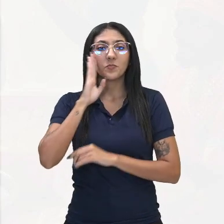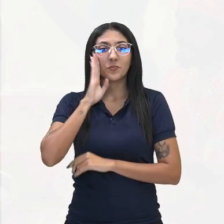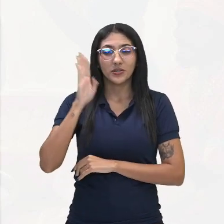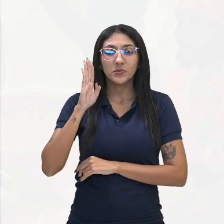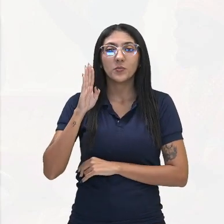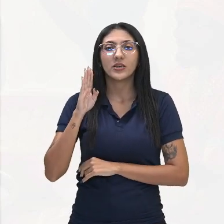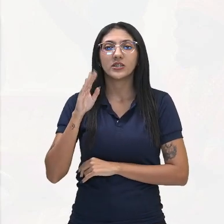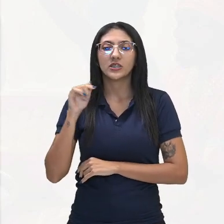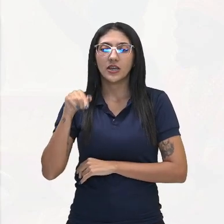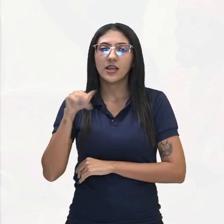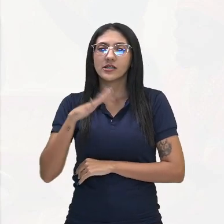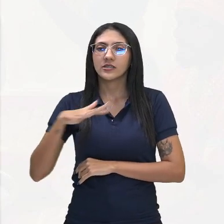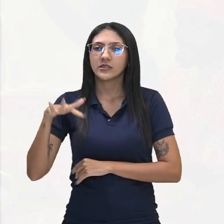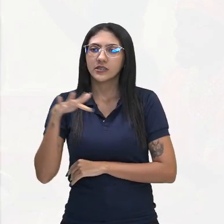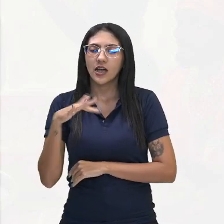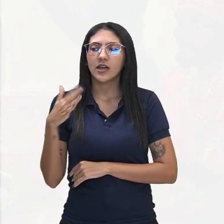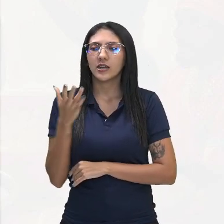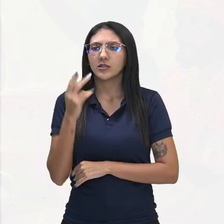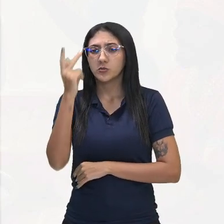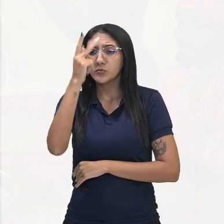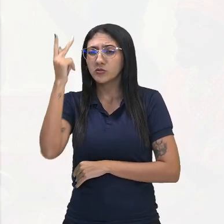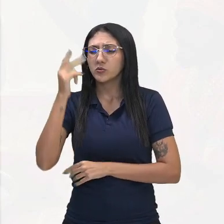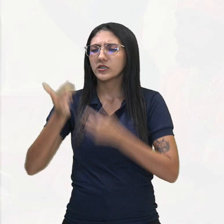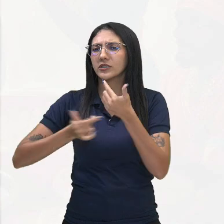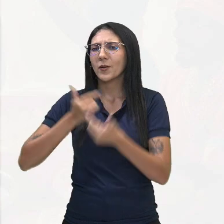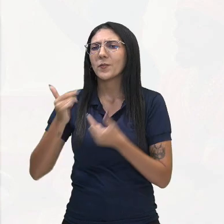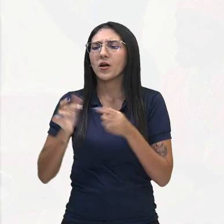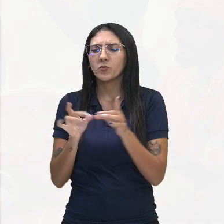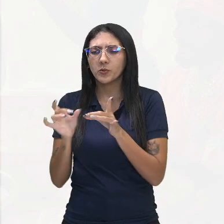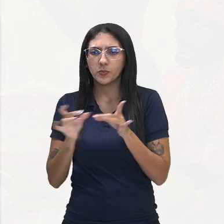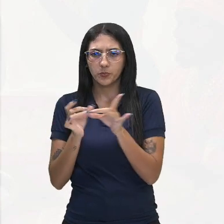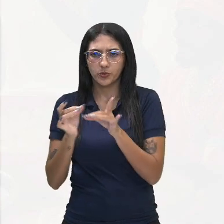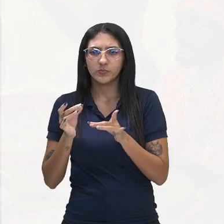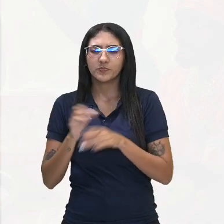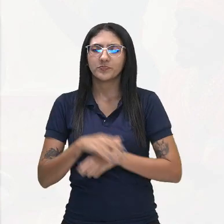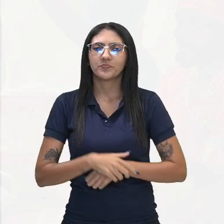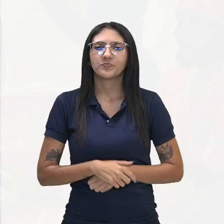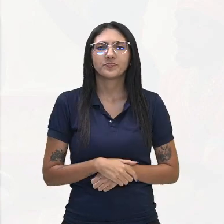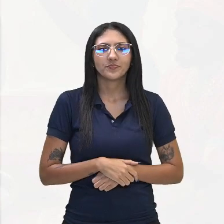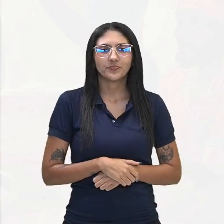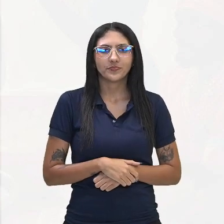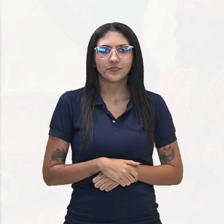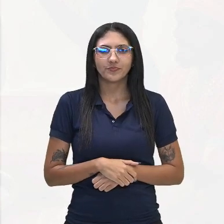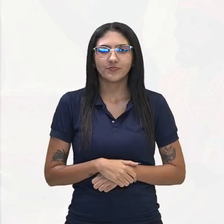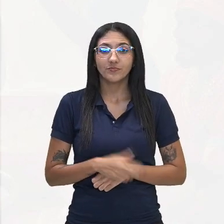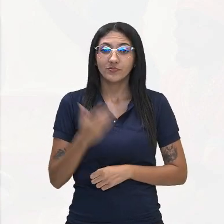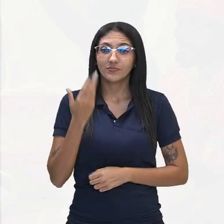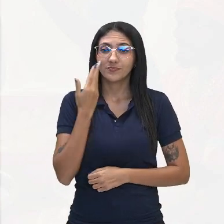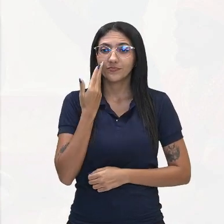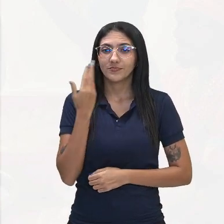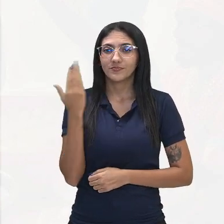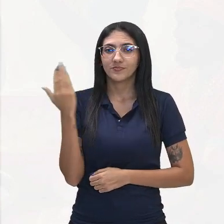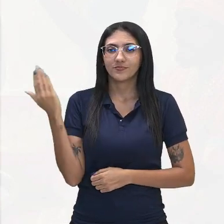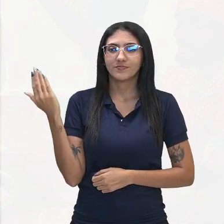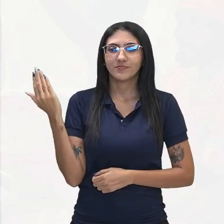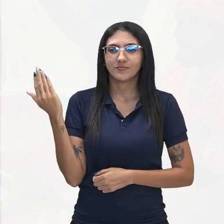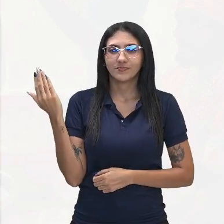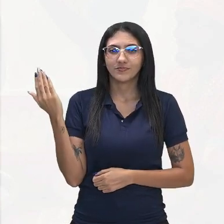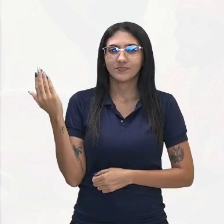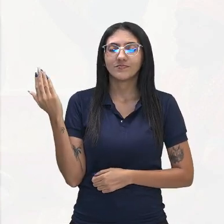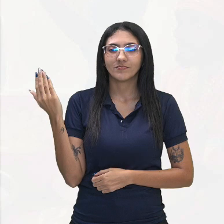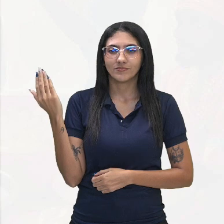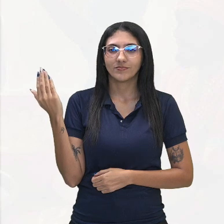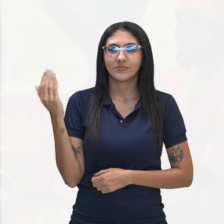classe mercante. E na sequência, a gente tem uma representação desse Warchief, né, que